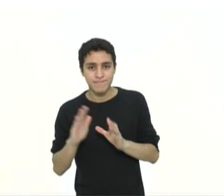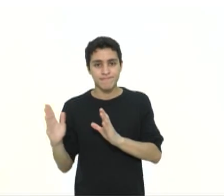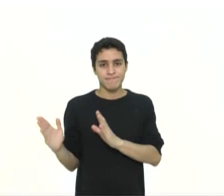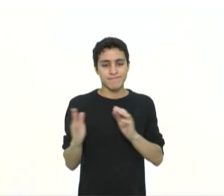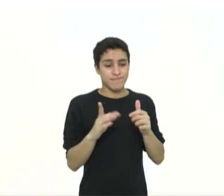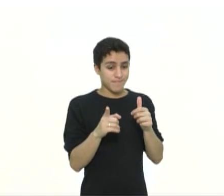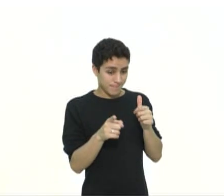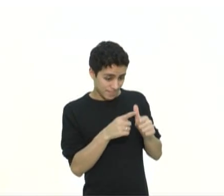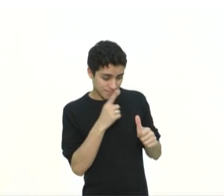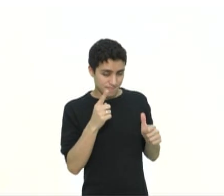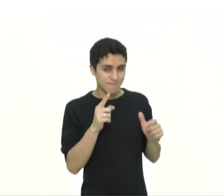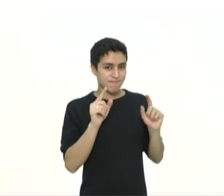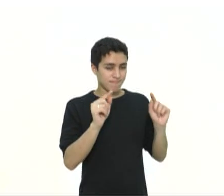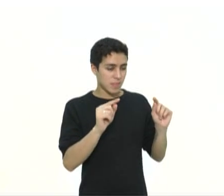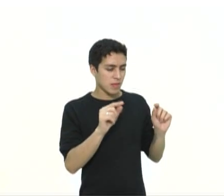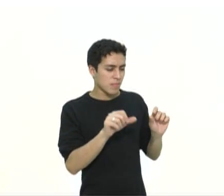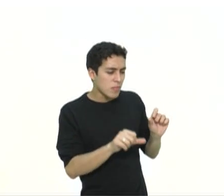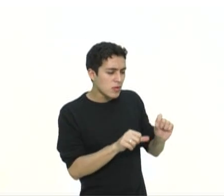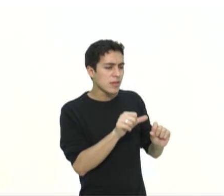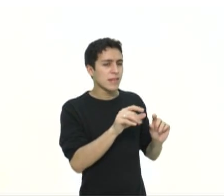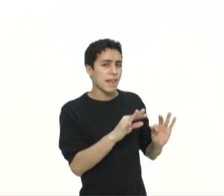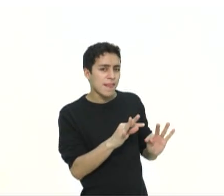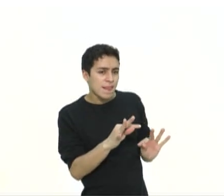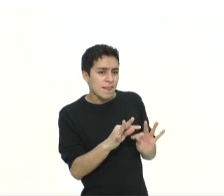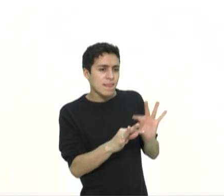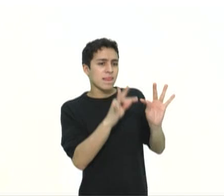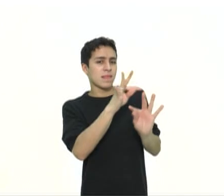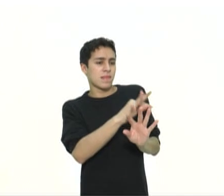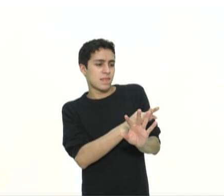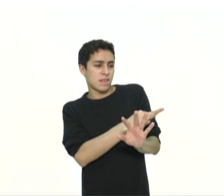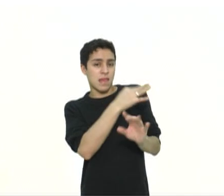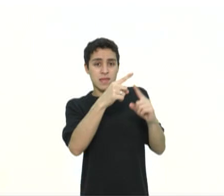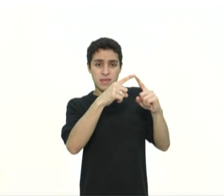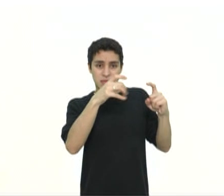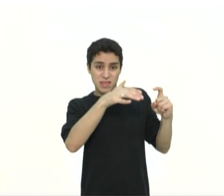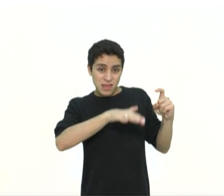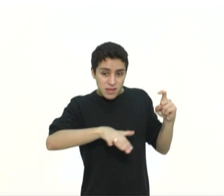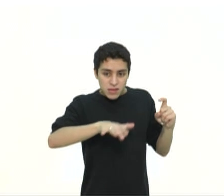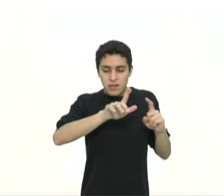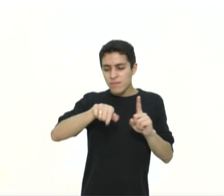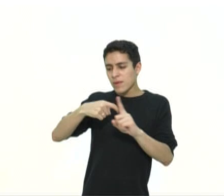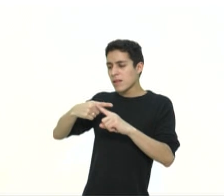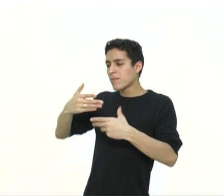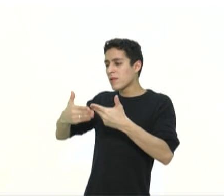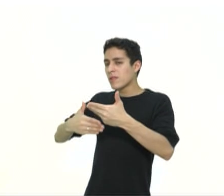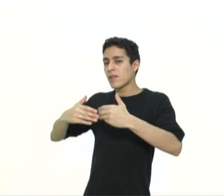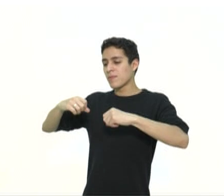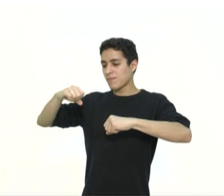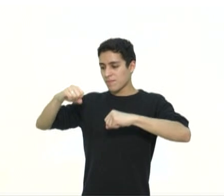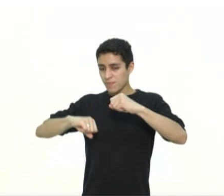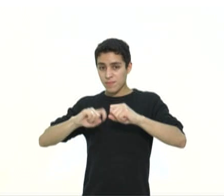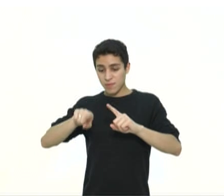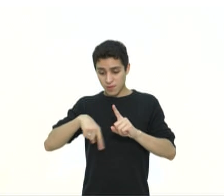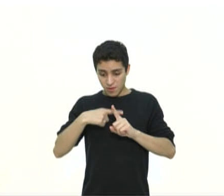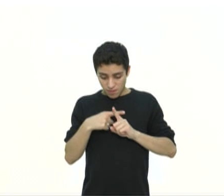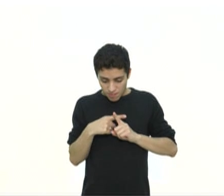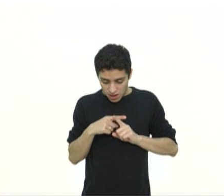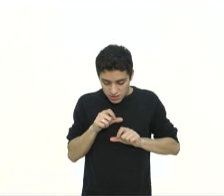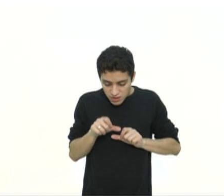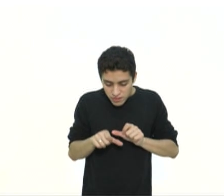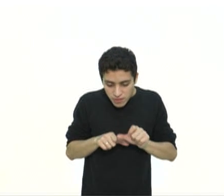as mudanças técnicas e científicas decorrentes do processo de industrialização com as transformações no trabalho